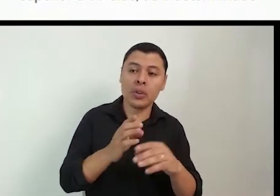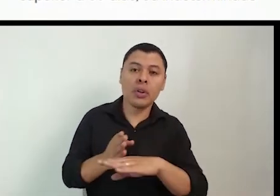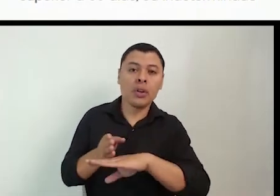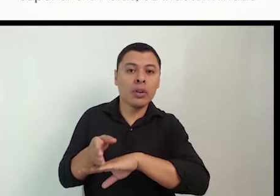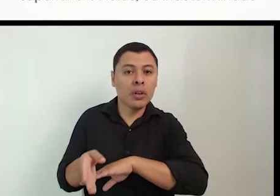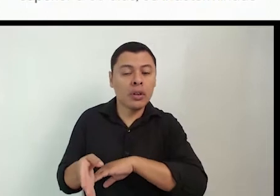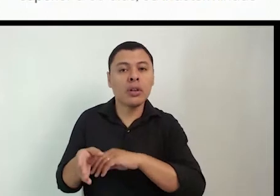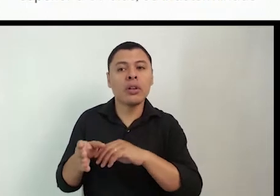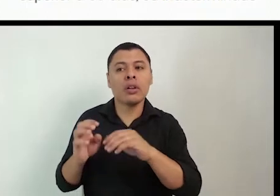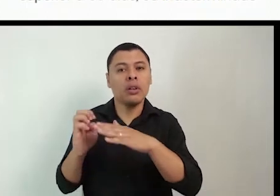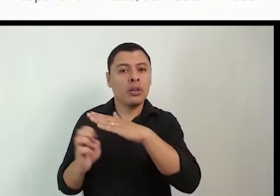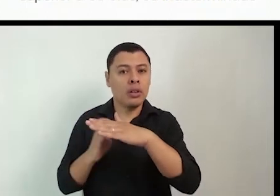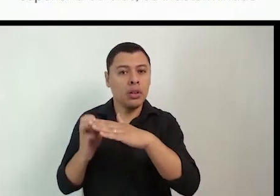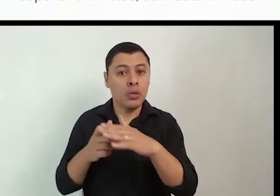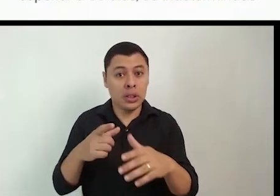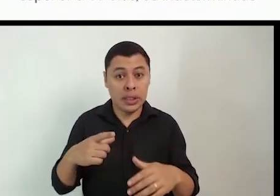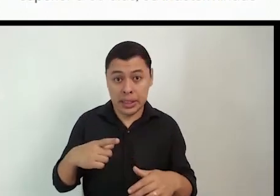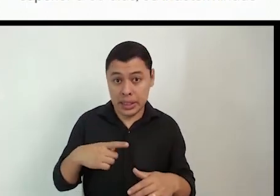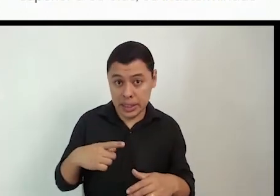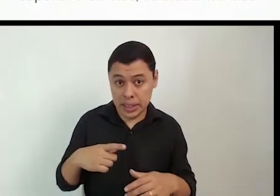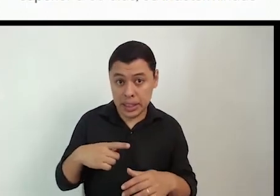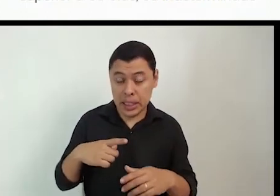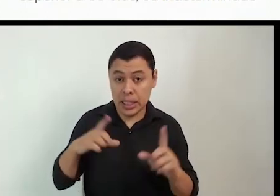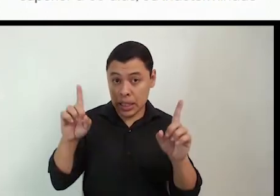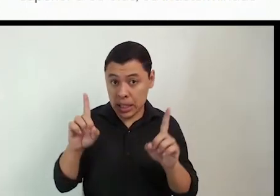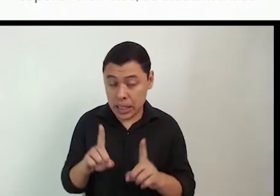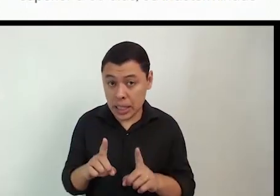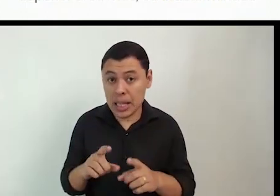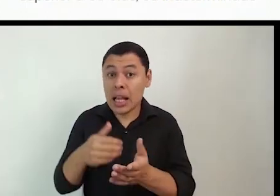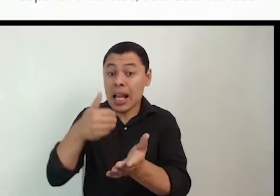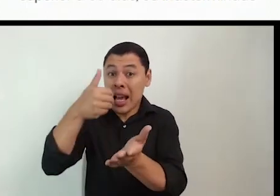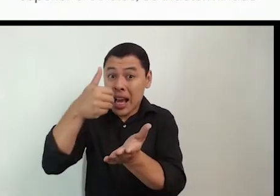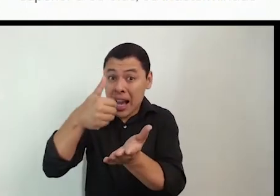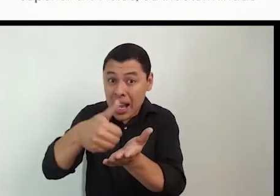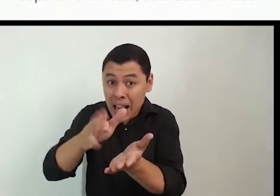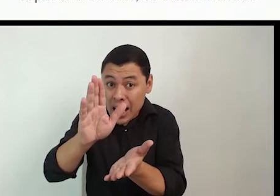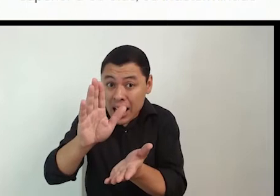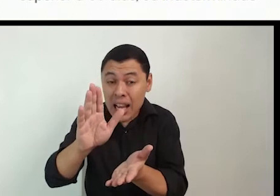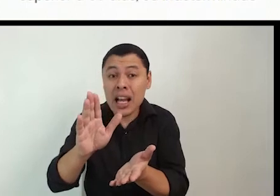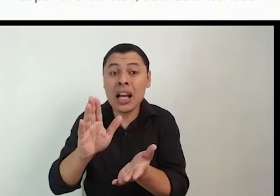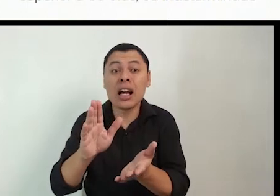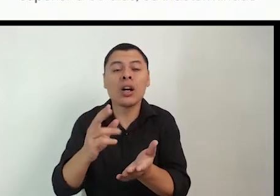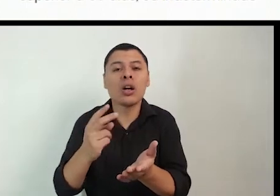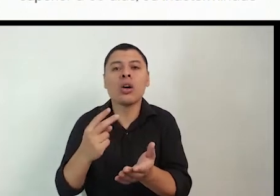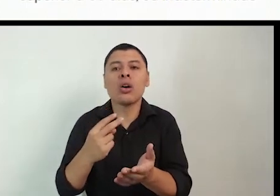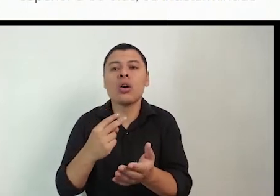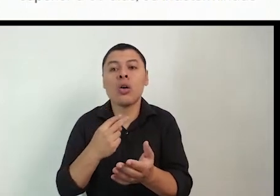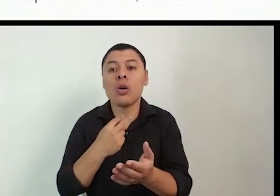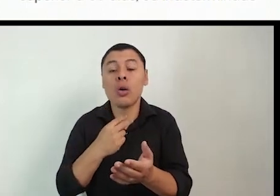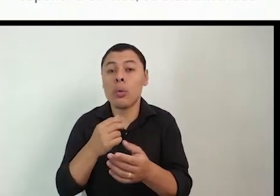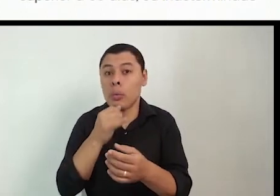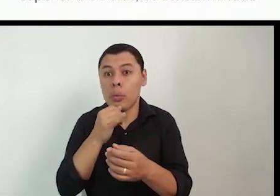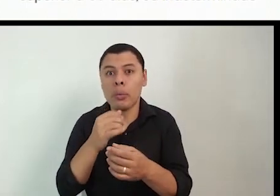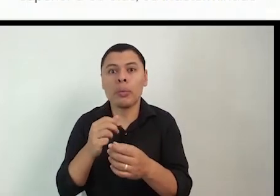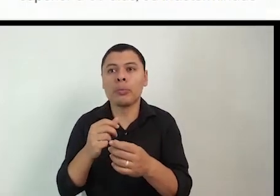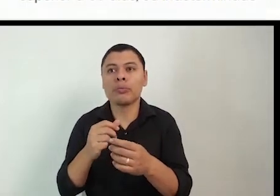você tem deficiência, você só pode ser dispensado sem justa causa, mediante a contratação